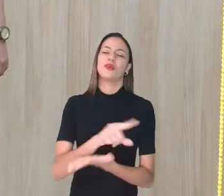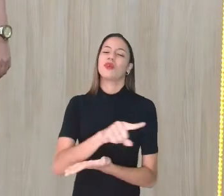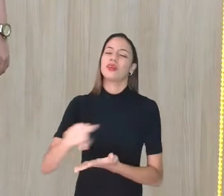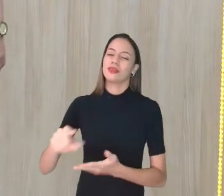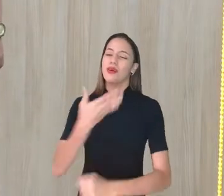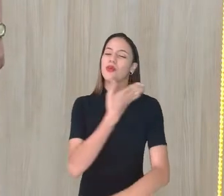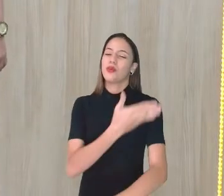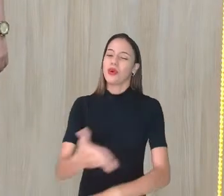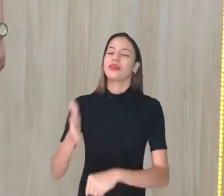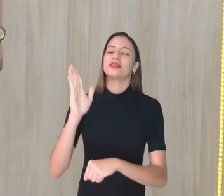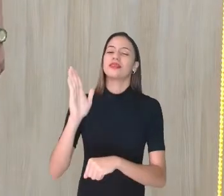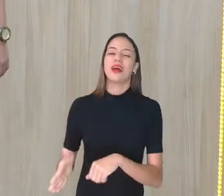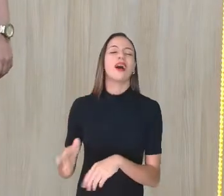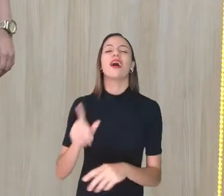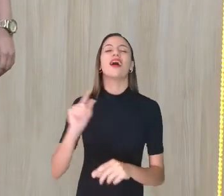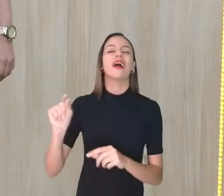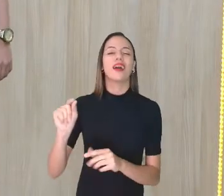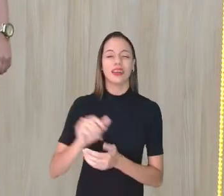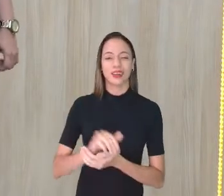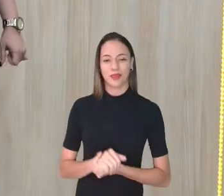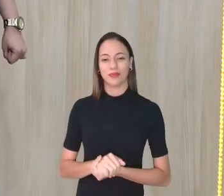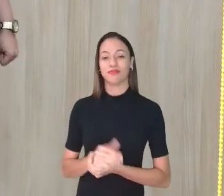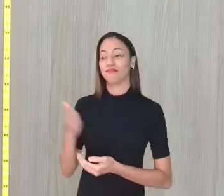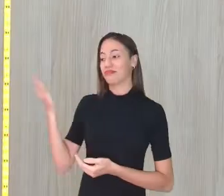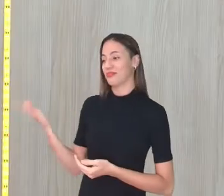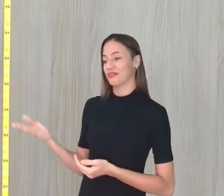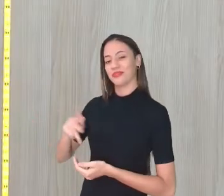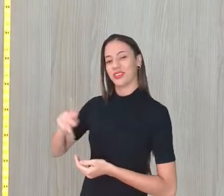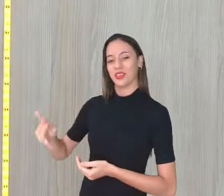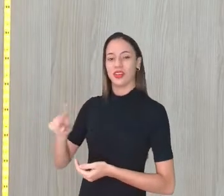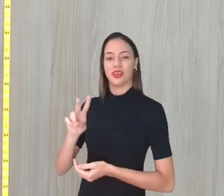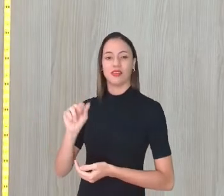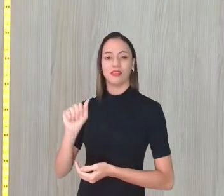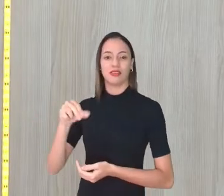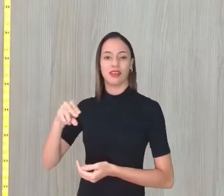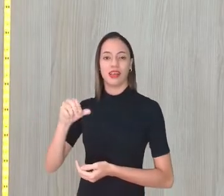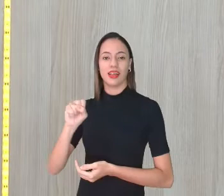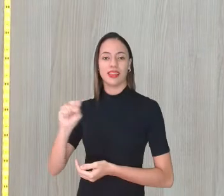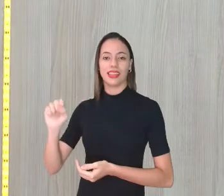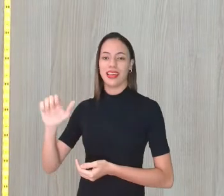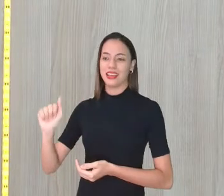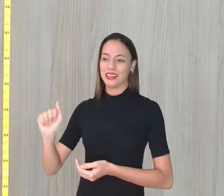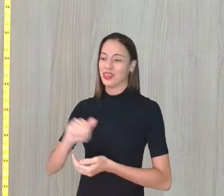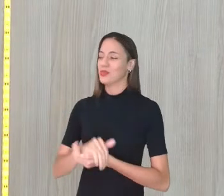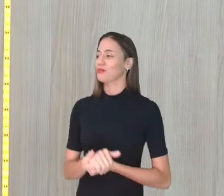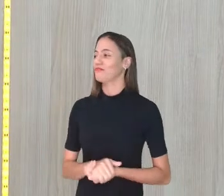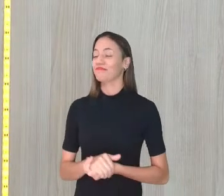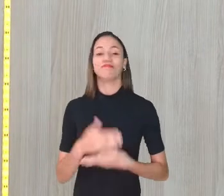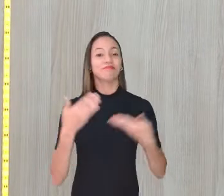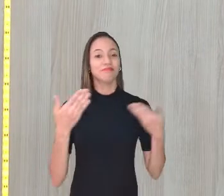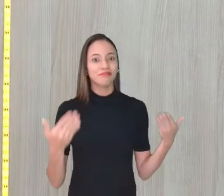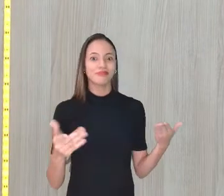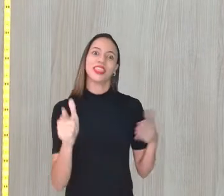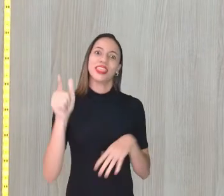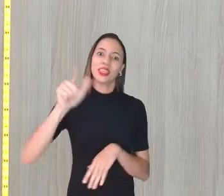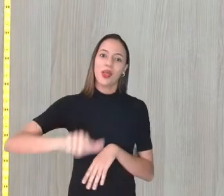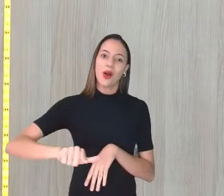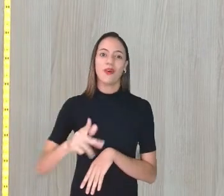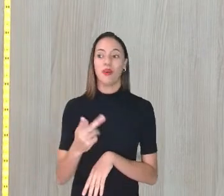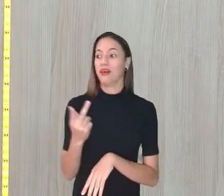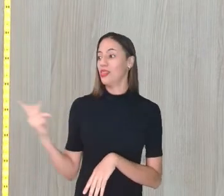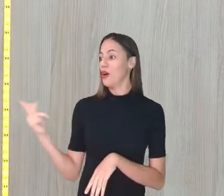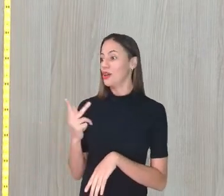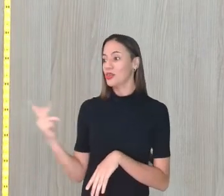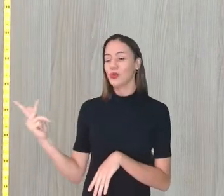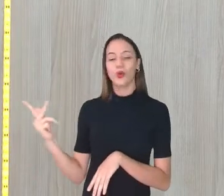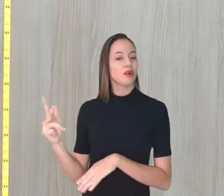acostumando já, hein? É a professora Vanessa. E aí, Pois é, professora? professora Carol, estamos dando vários closes Não aqui, é?